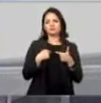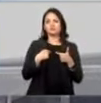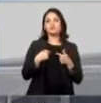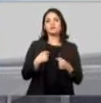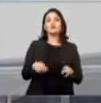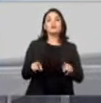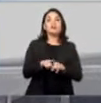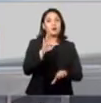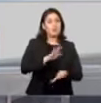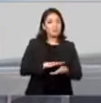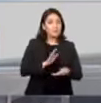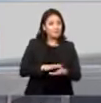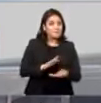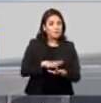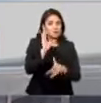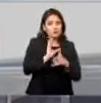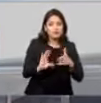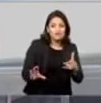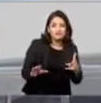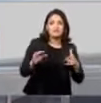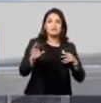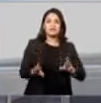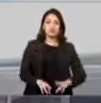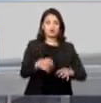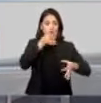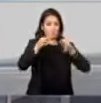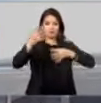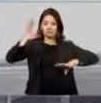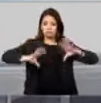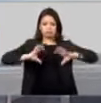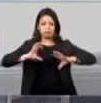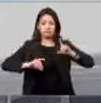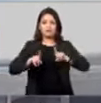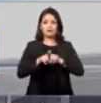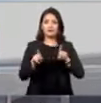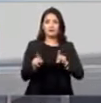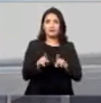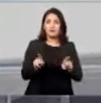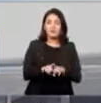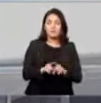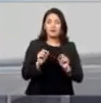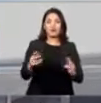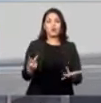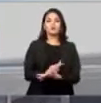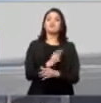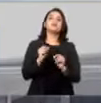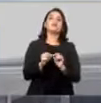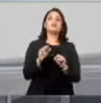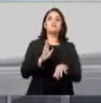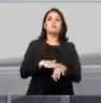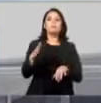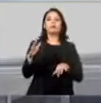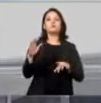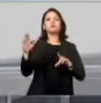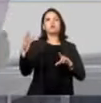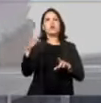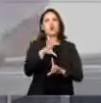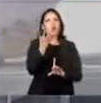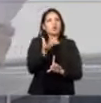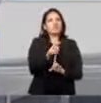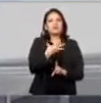de crise, no conflito de ideias, na explosão das emoções e nas fendas da razão, que se faz mais fértil a expressão do artista.